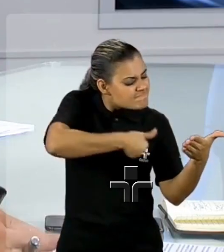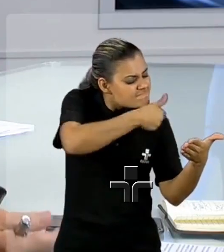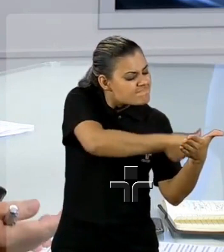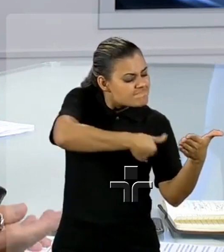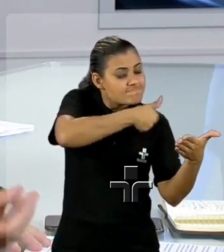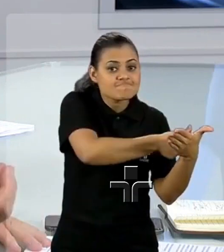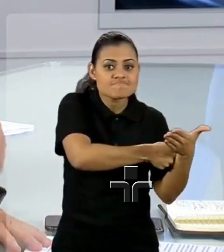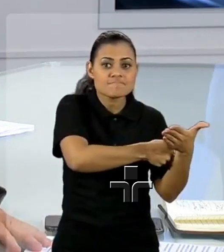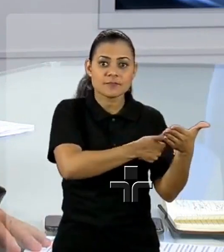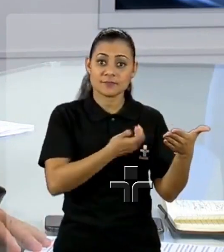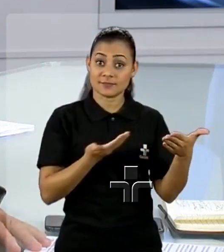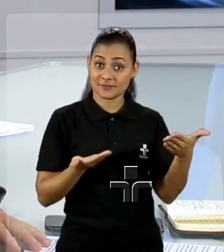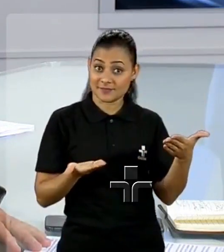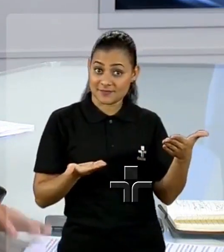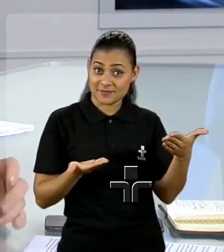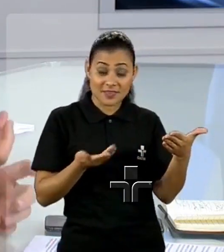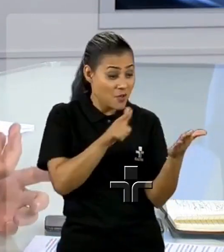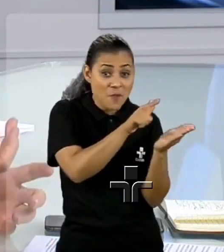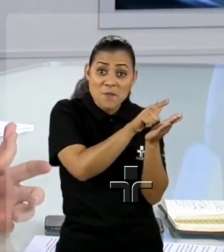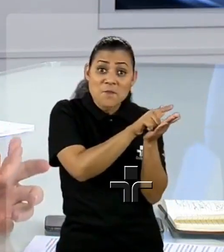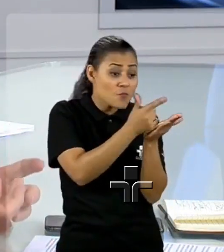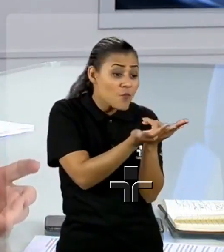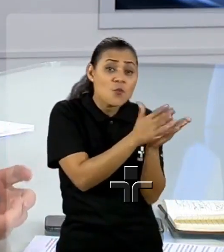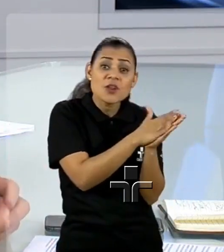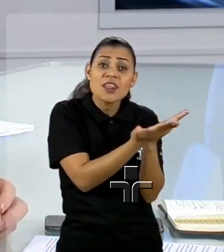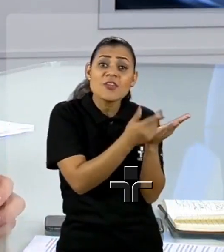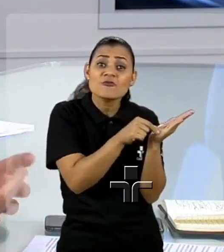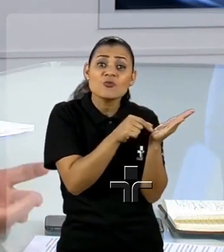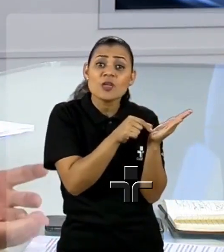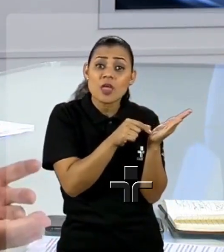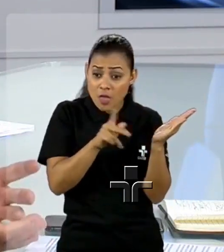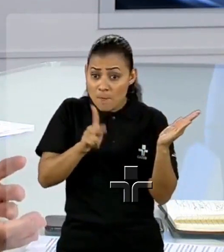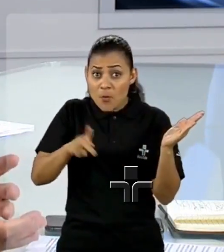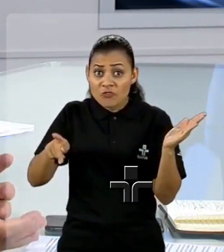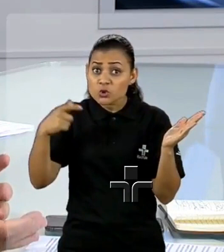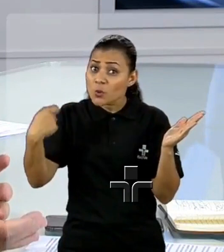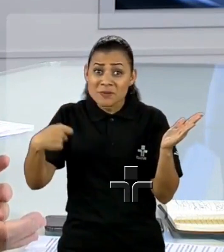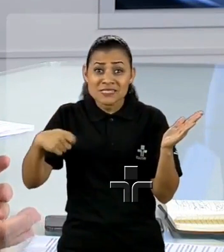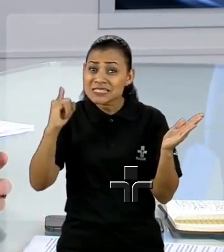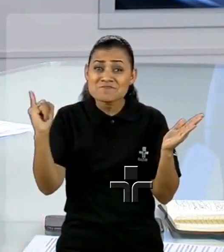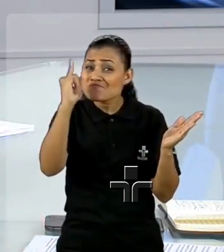Nesse processo. Então, o papel do catalisador, o papel do professor, ele é fundamental.